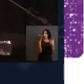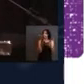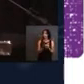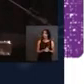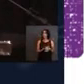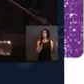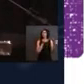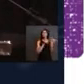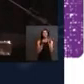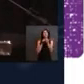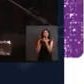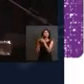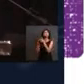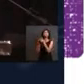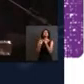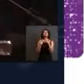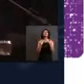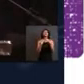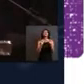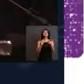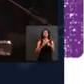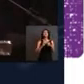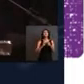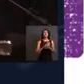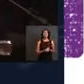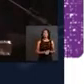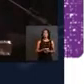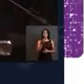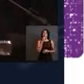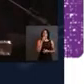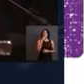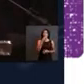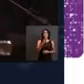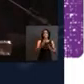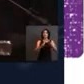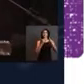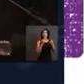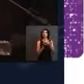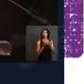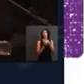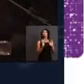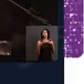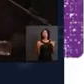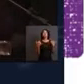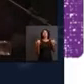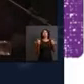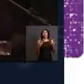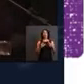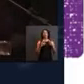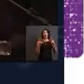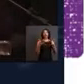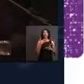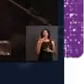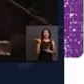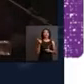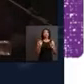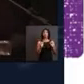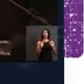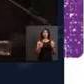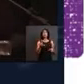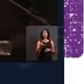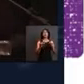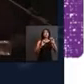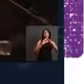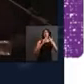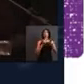eu pergunto: o que fazem as boas escolas? Qual é o diferencial? O que é que